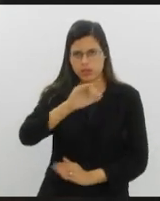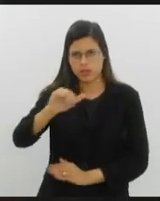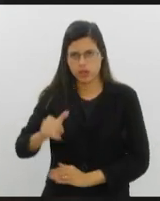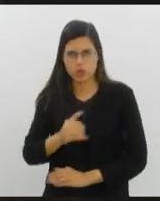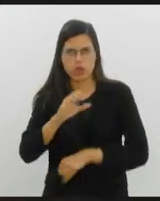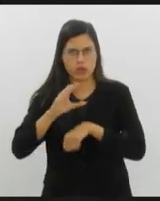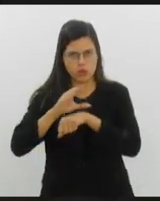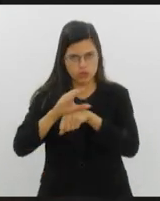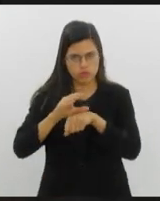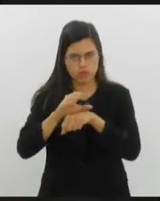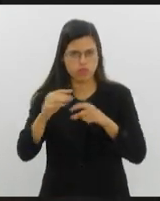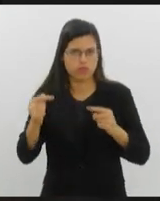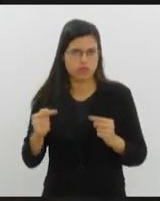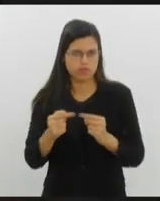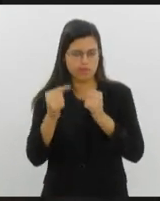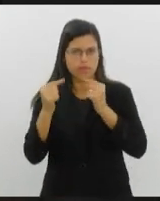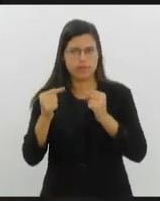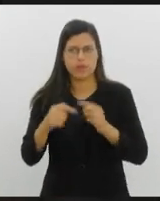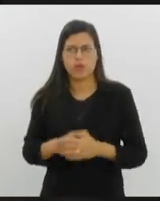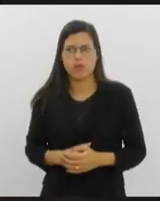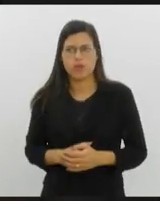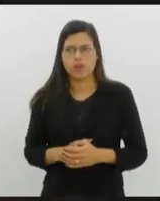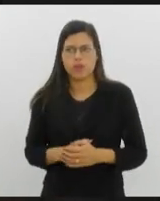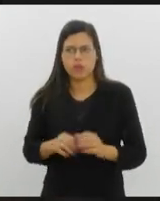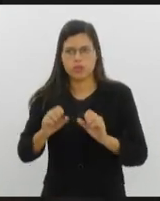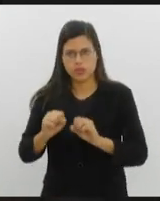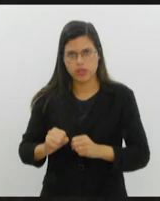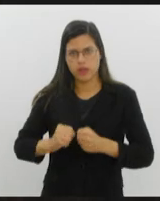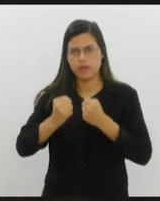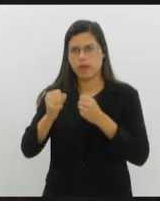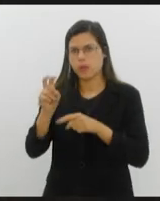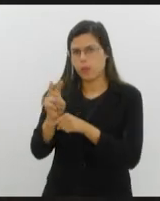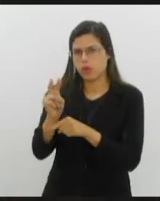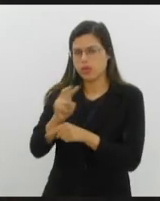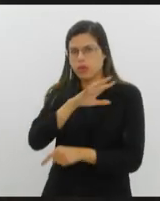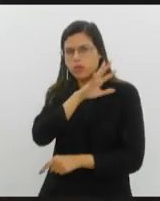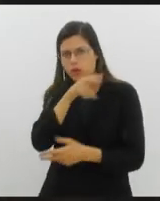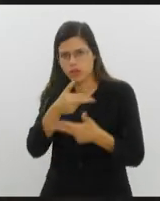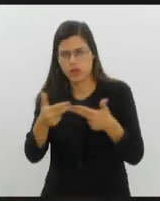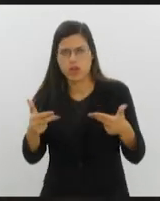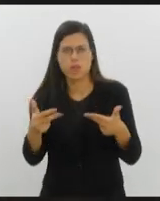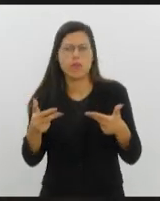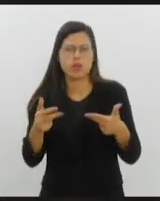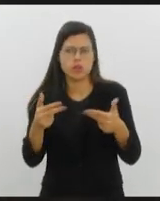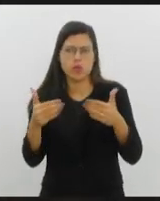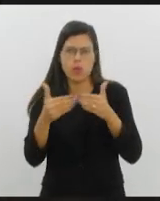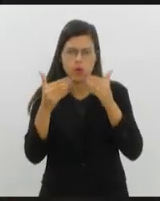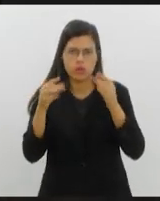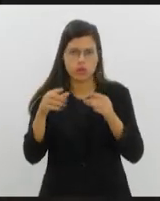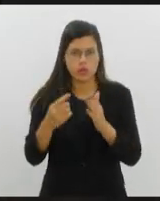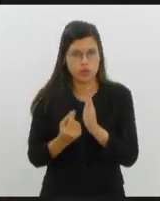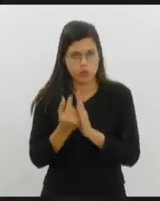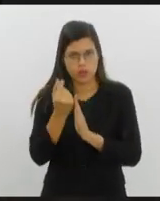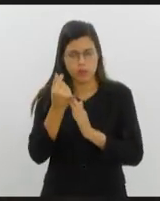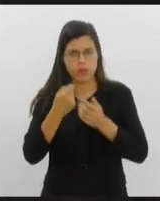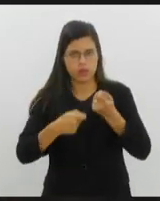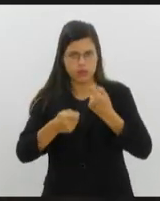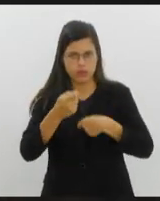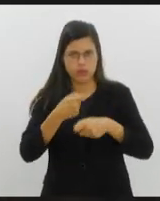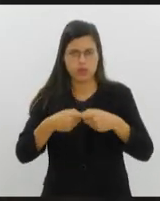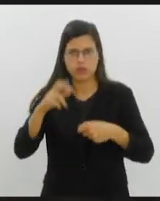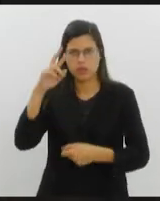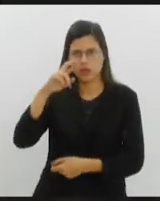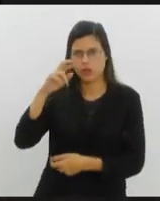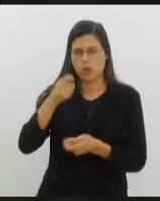pela constitucionalidade, de Defesa e Proteção dos Animais favorável, de Orçamento, Finanças, Fiscalização Financeira e